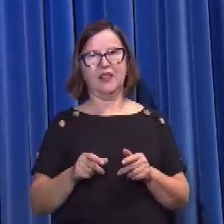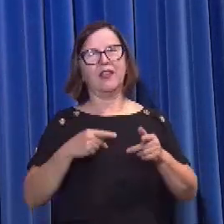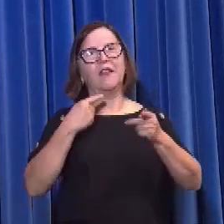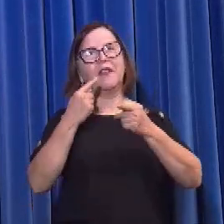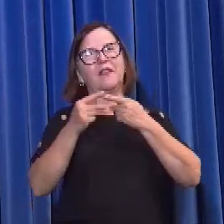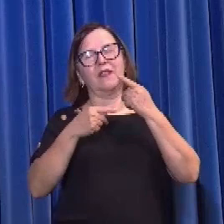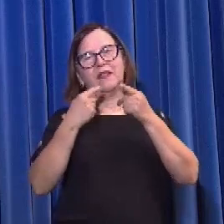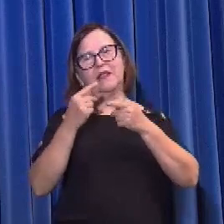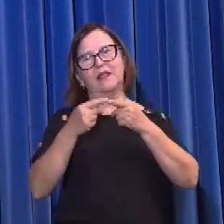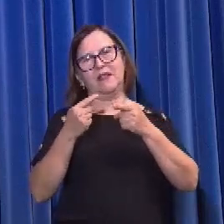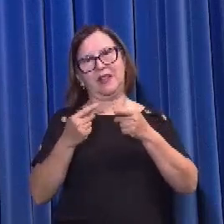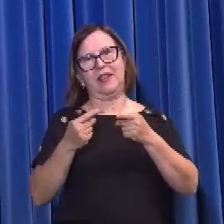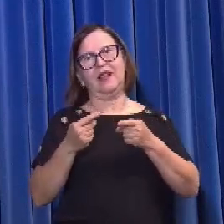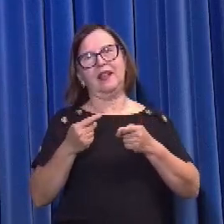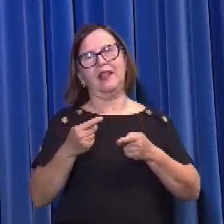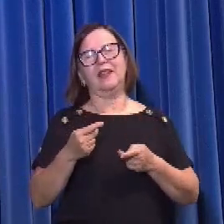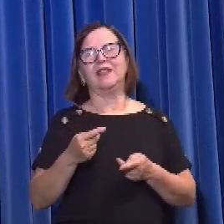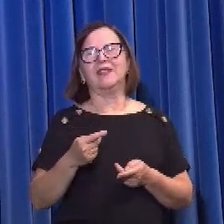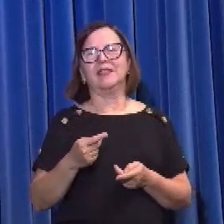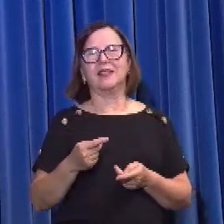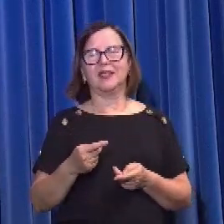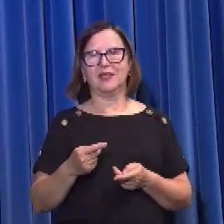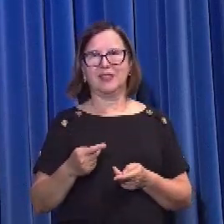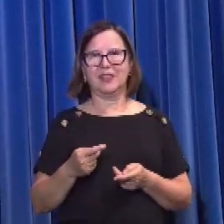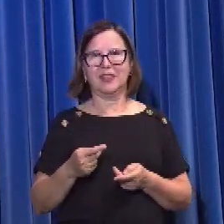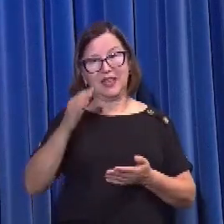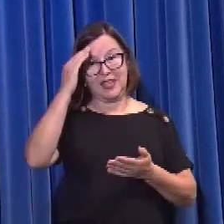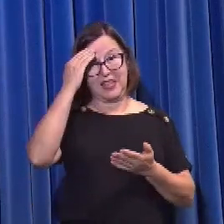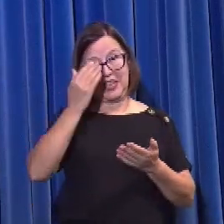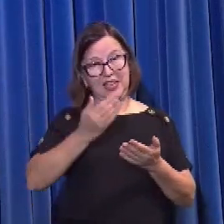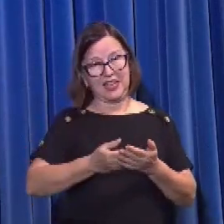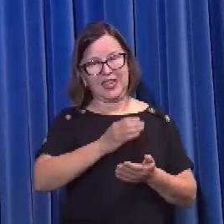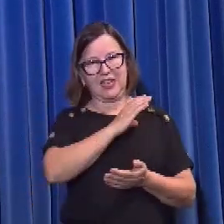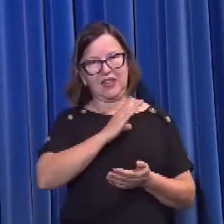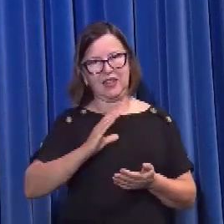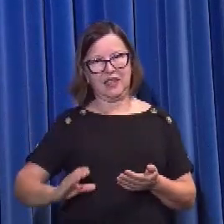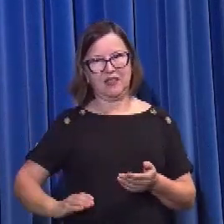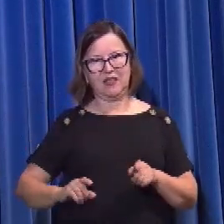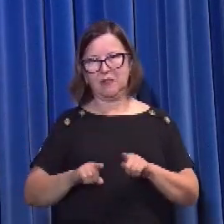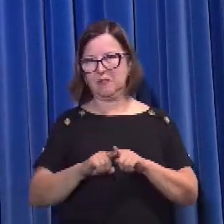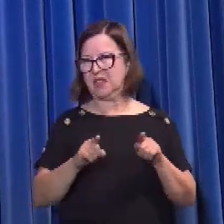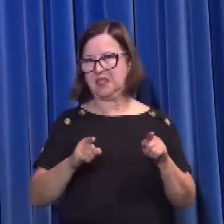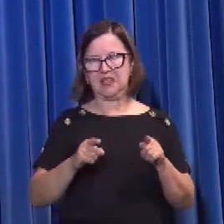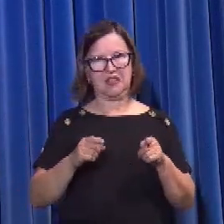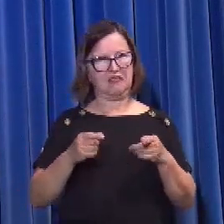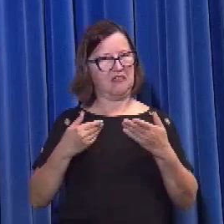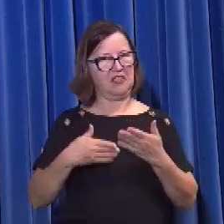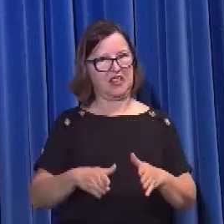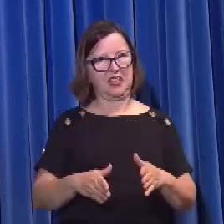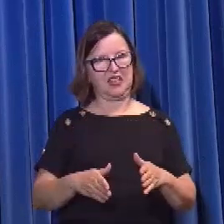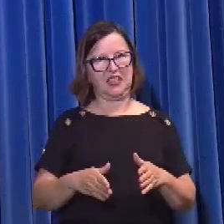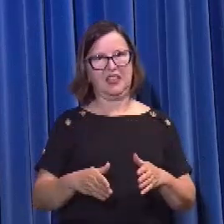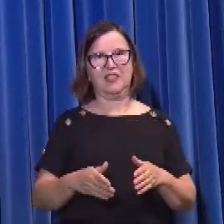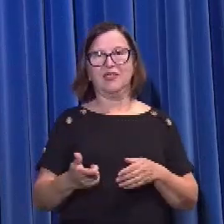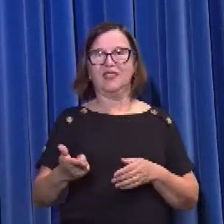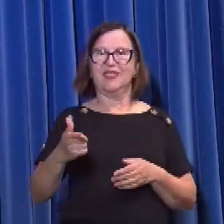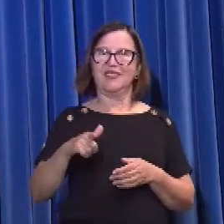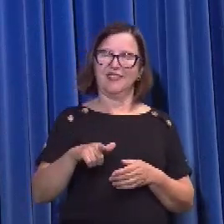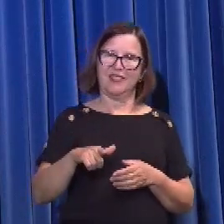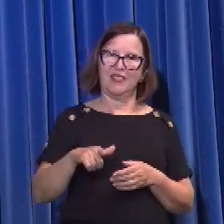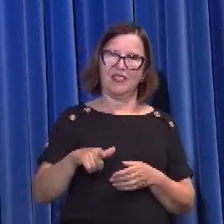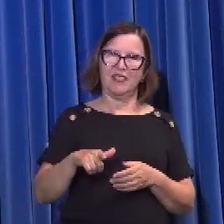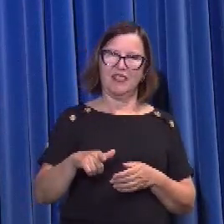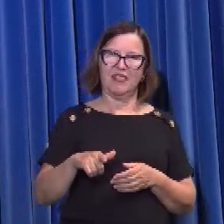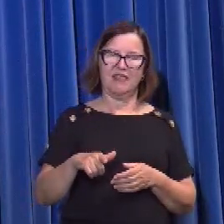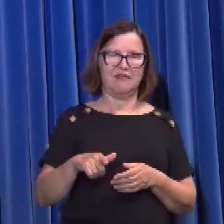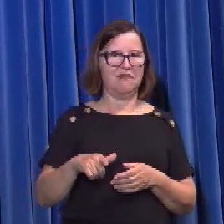professam a Cristo, sem realmente terem nascido de novo, estão seguros. Não é